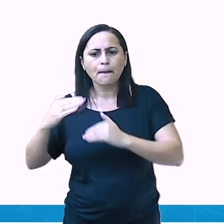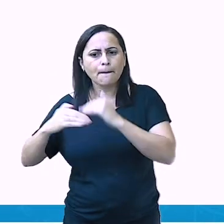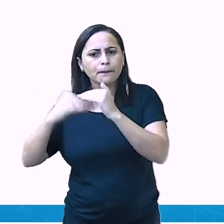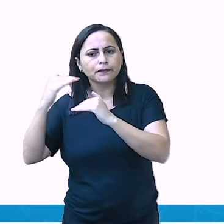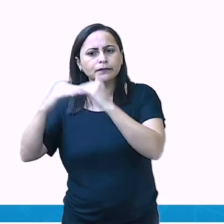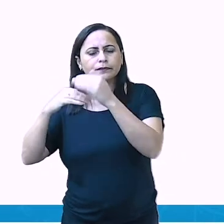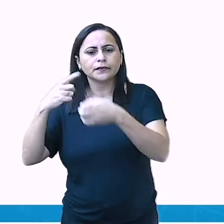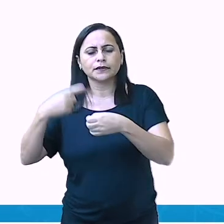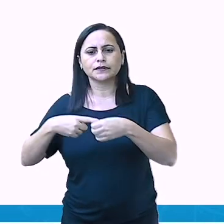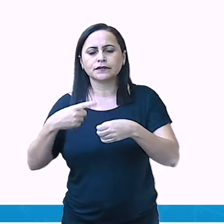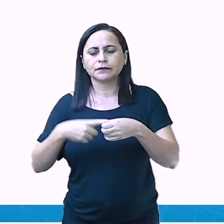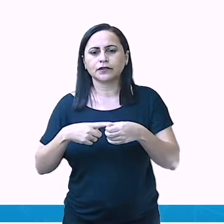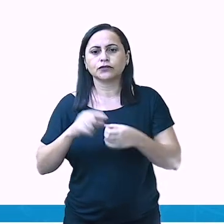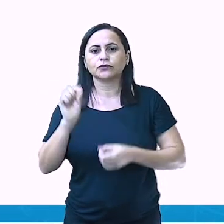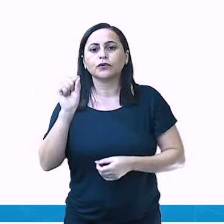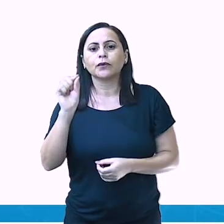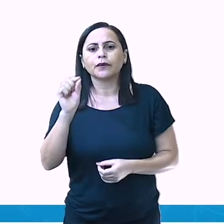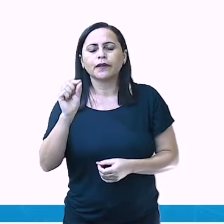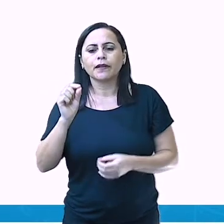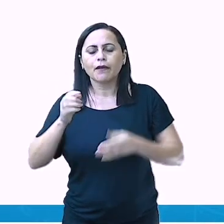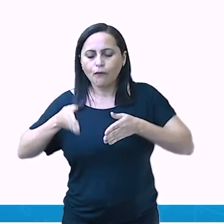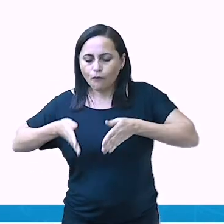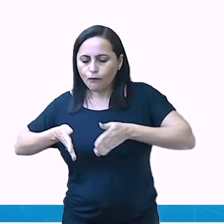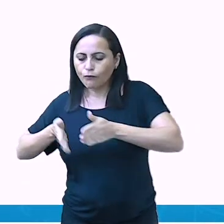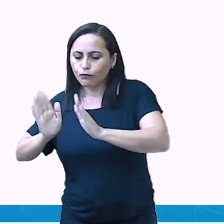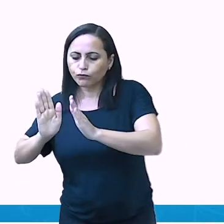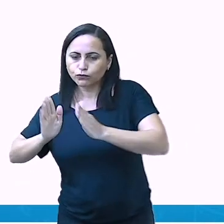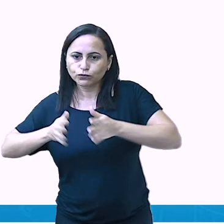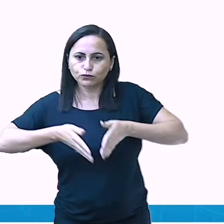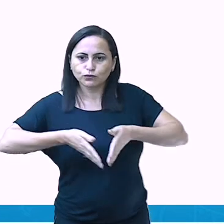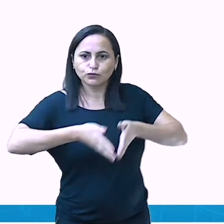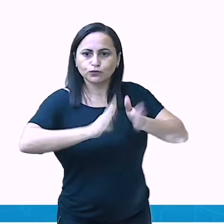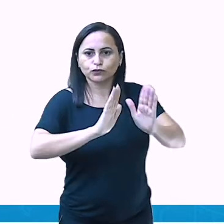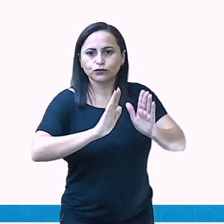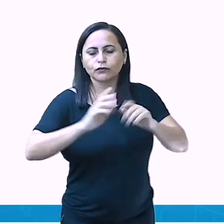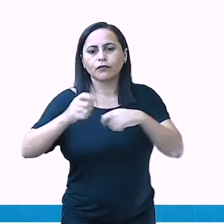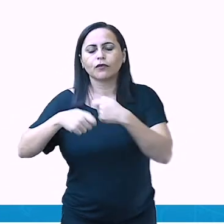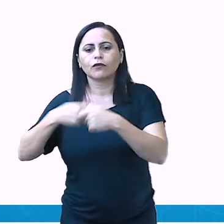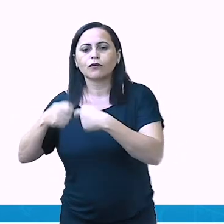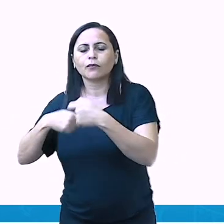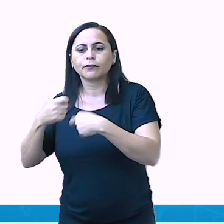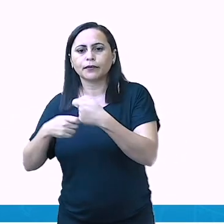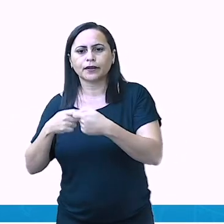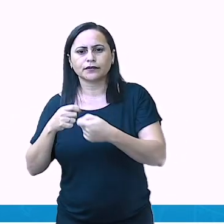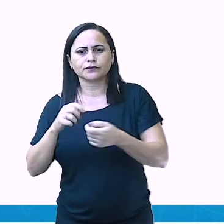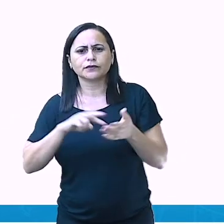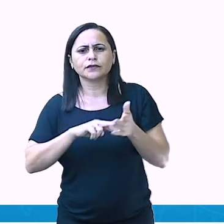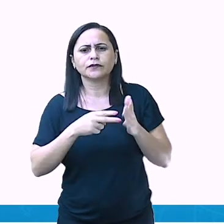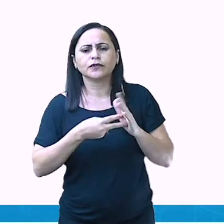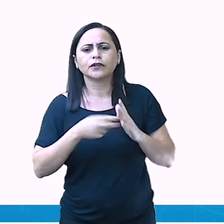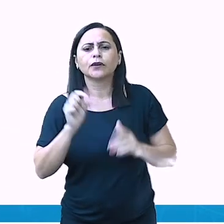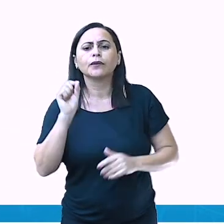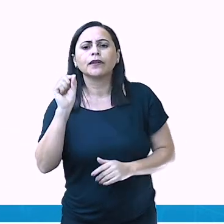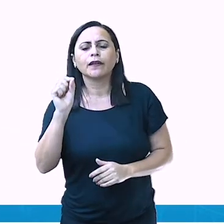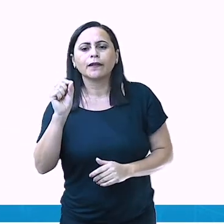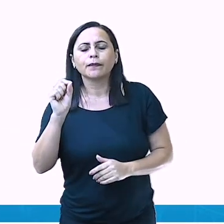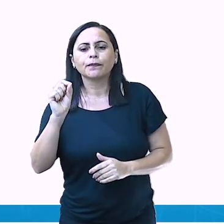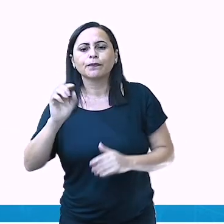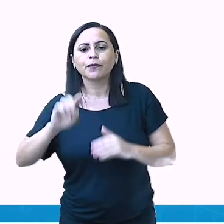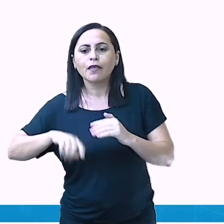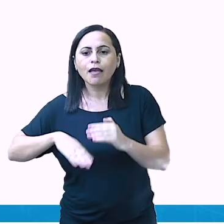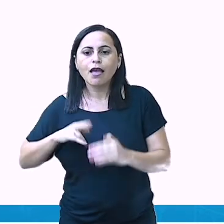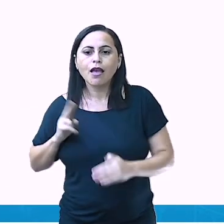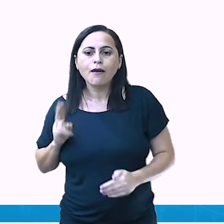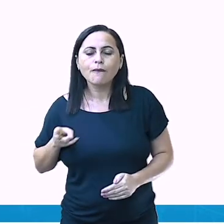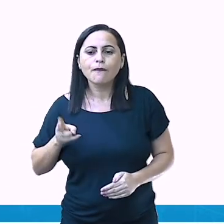as rotas do comércio. Uma rota de comércio é a sucessão, ou seja, é o que vem depois